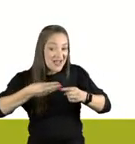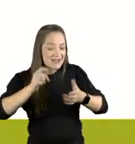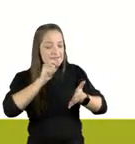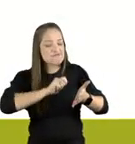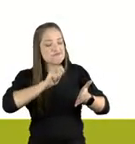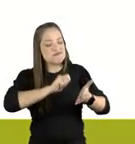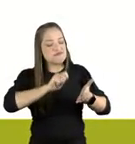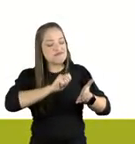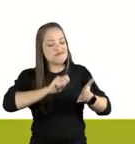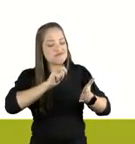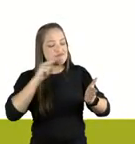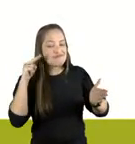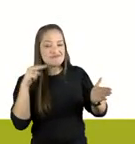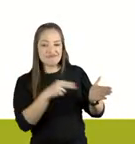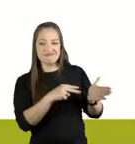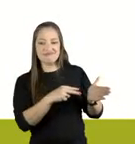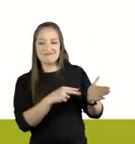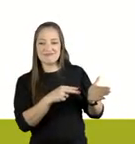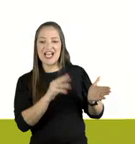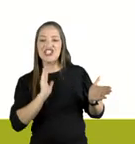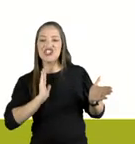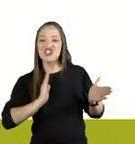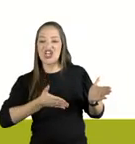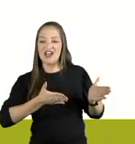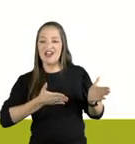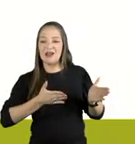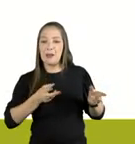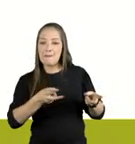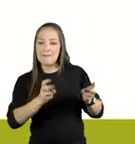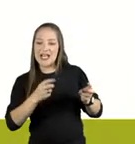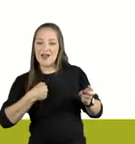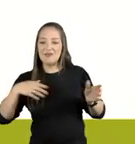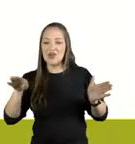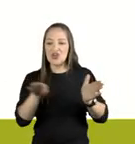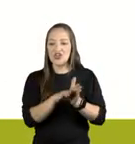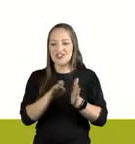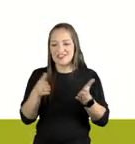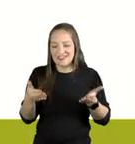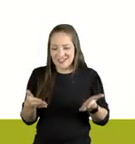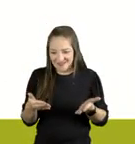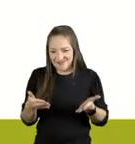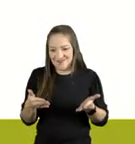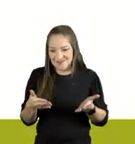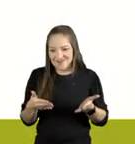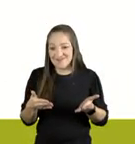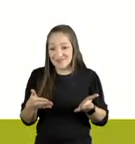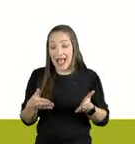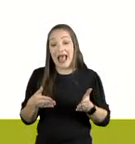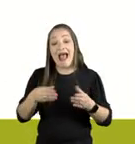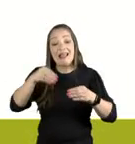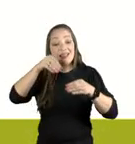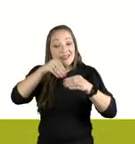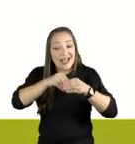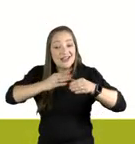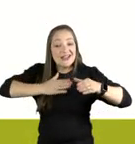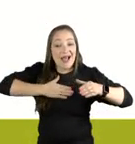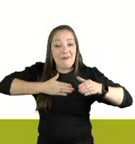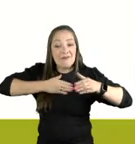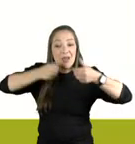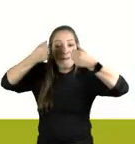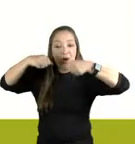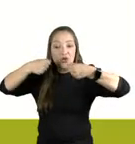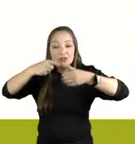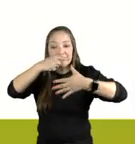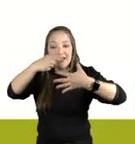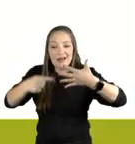vou alcançar o mais rápido possível dentro dos meus parâmetros, né? Então, eu vejo que isso é